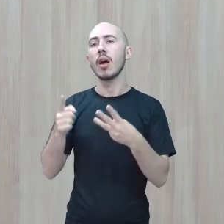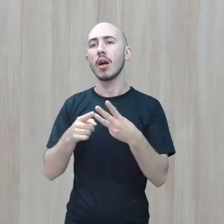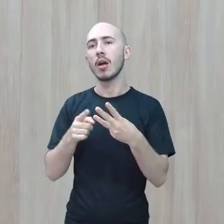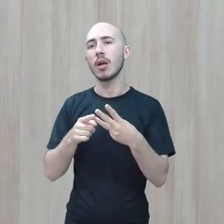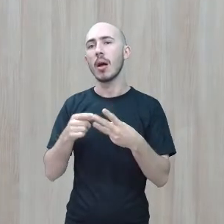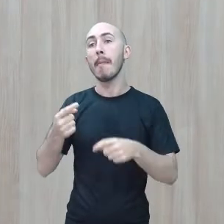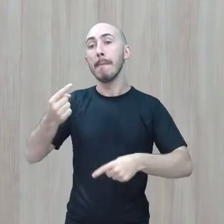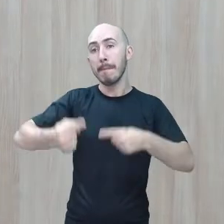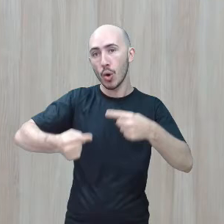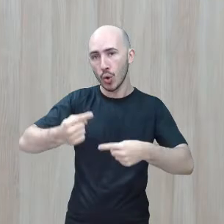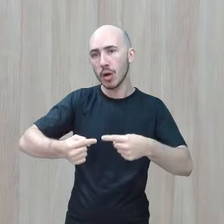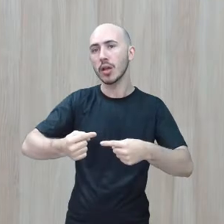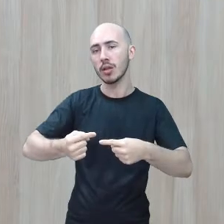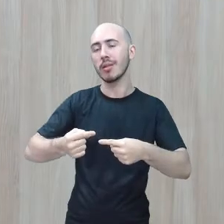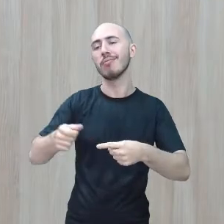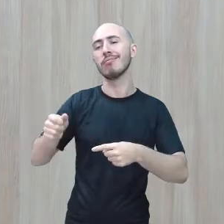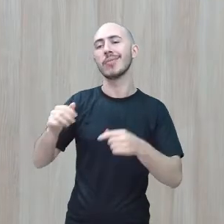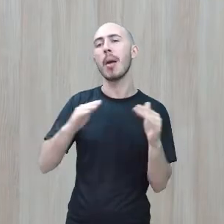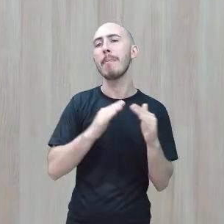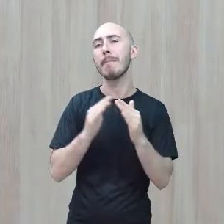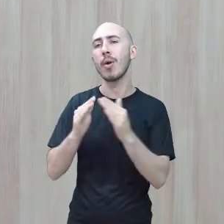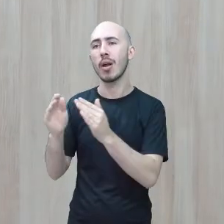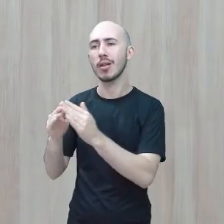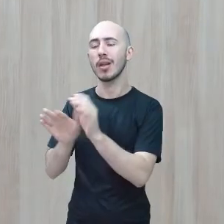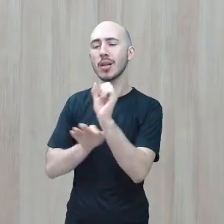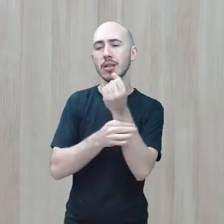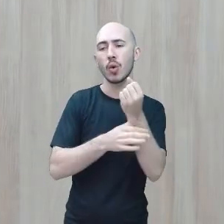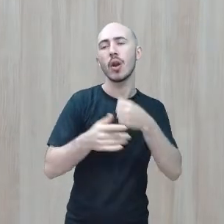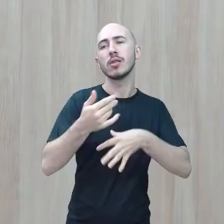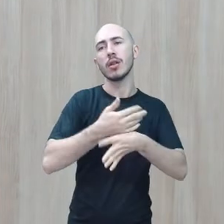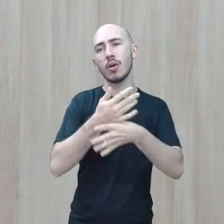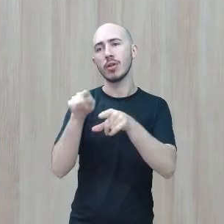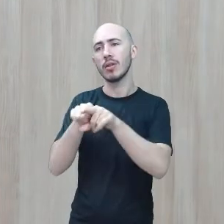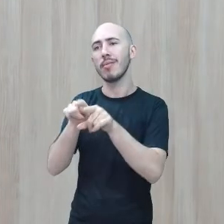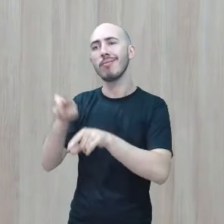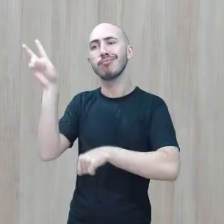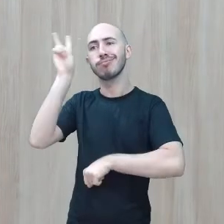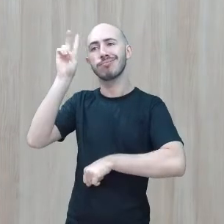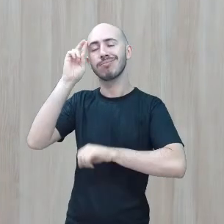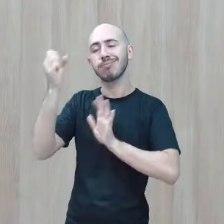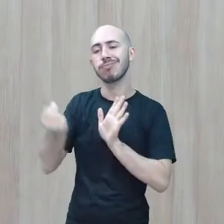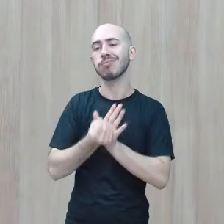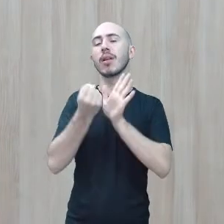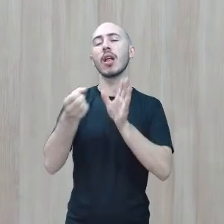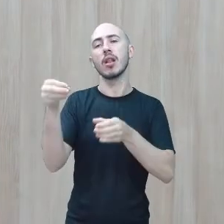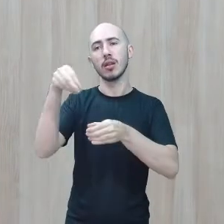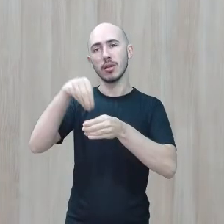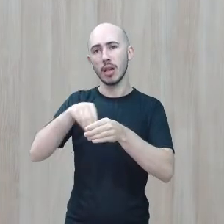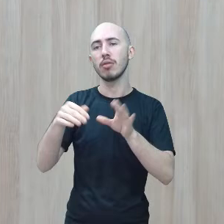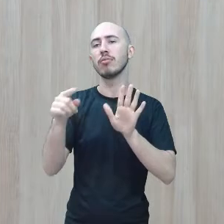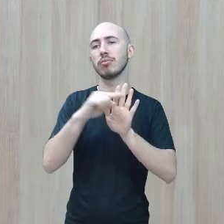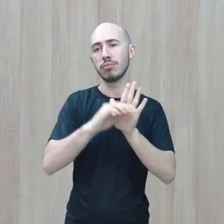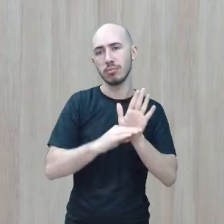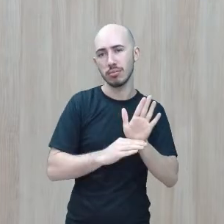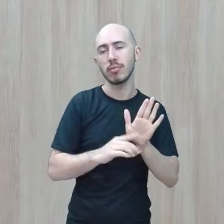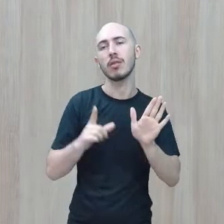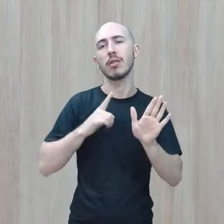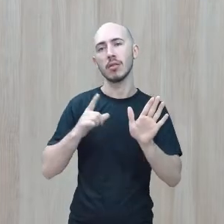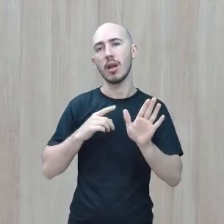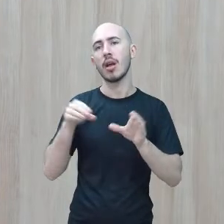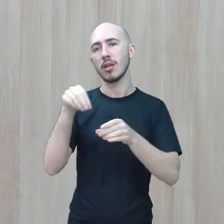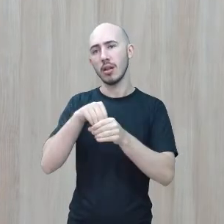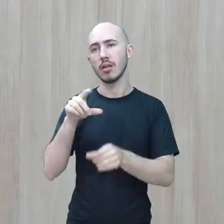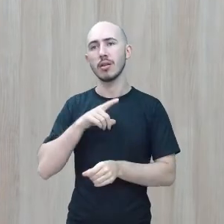habitação, segurança urbana, patrimônio cultural também contempla o nosso plano diretor. E política